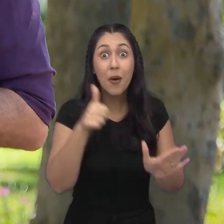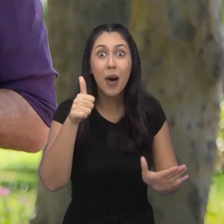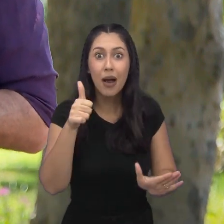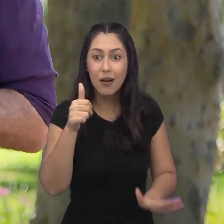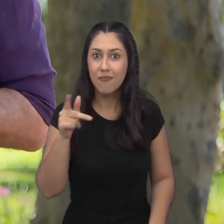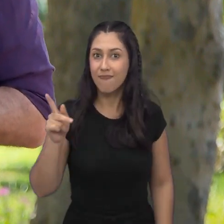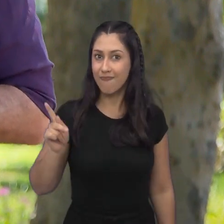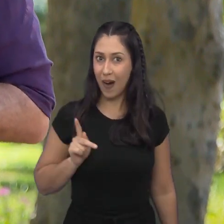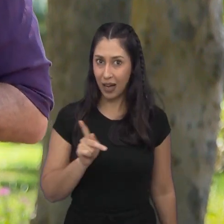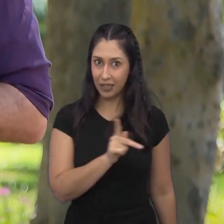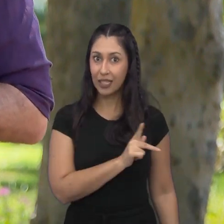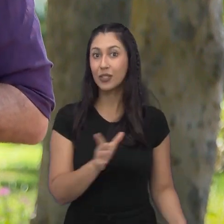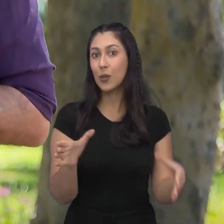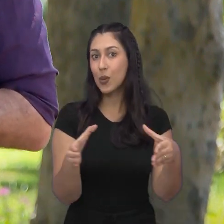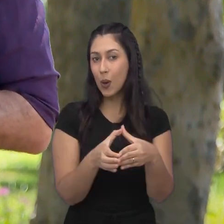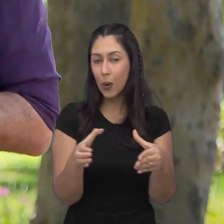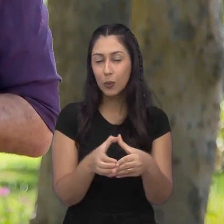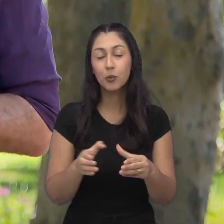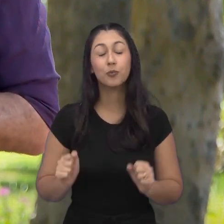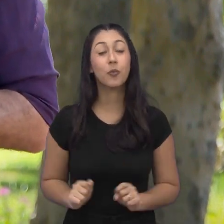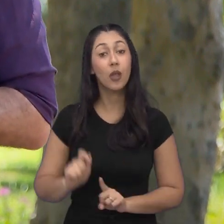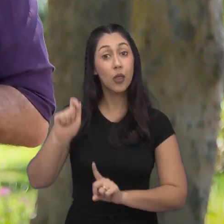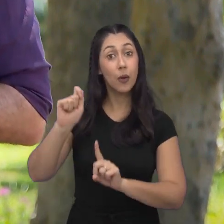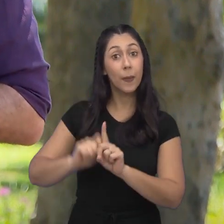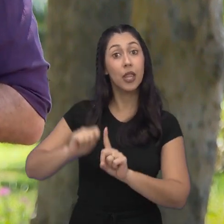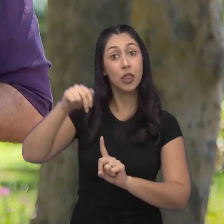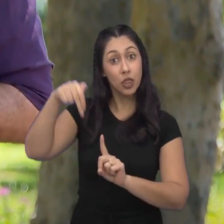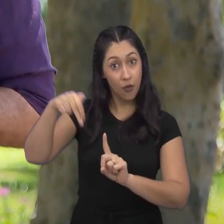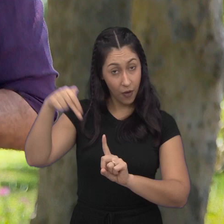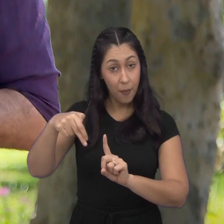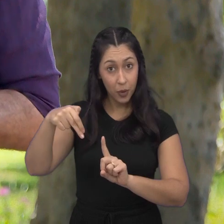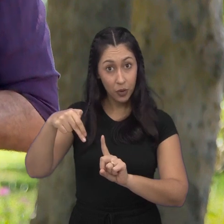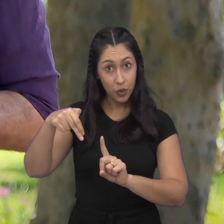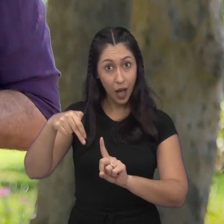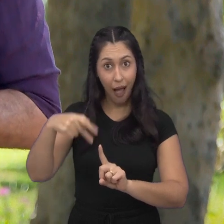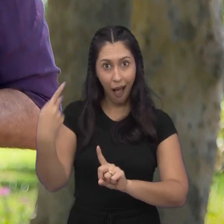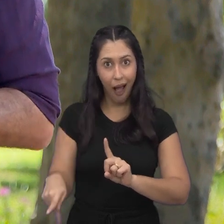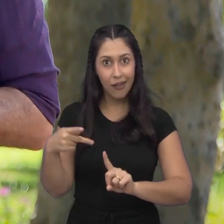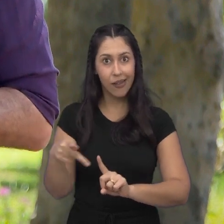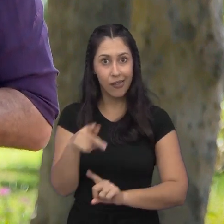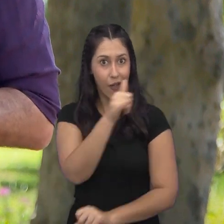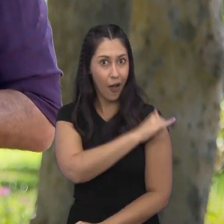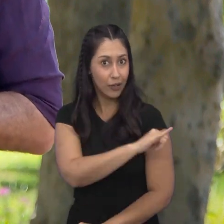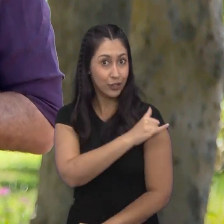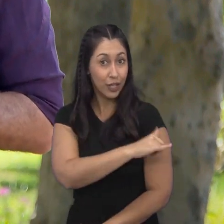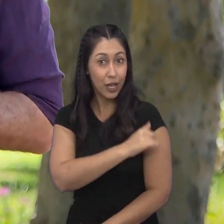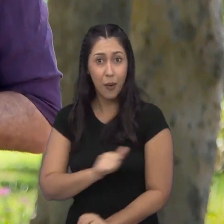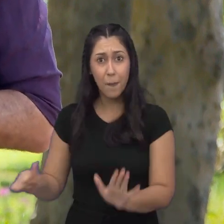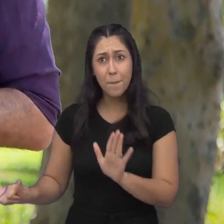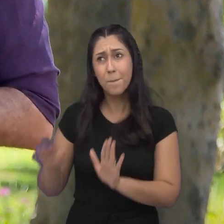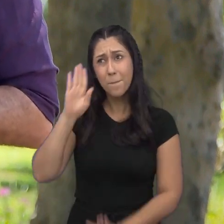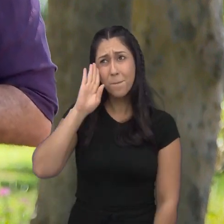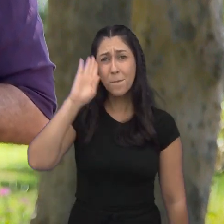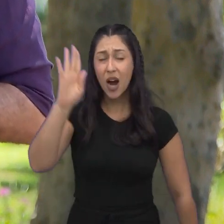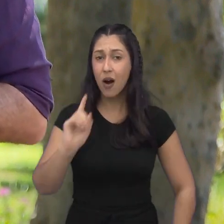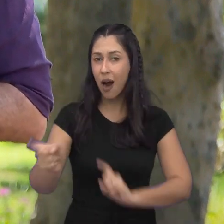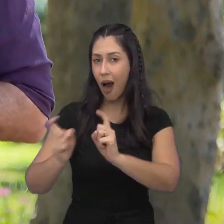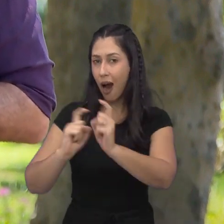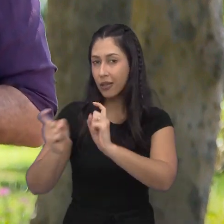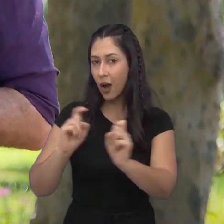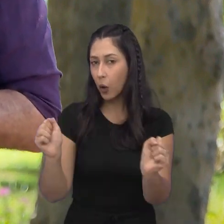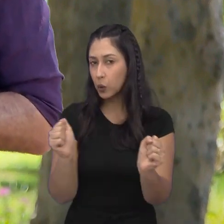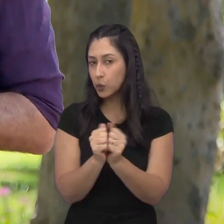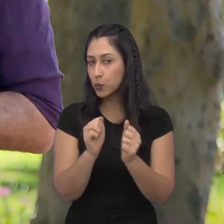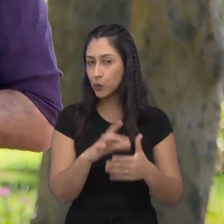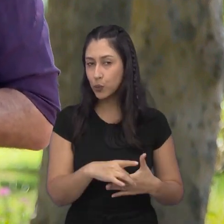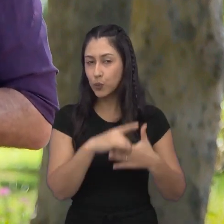vez a presidência do grupo. Em novembro, no Rio de Janeiro, acontece a principal reunião envolvendo os chefes de Estado.